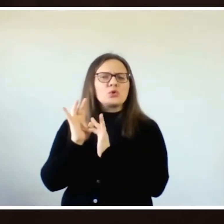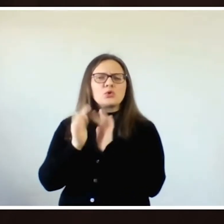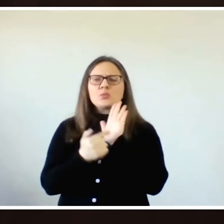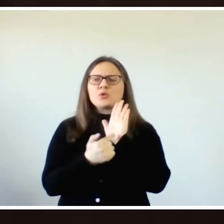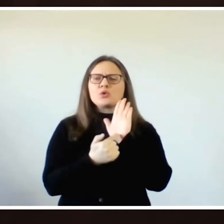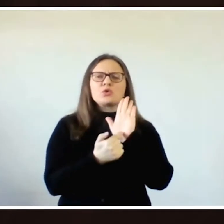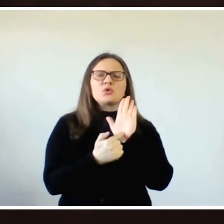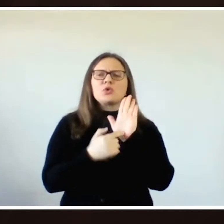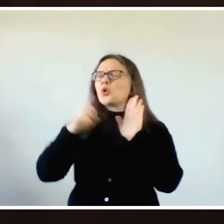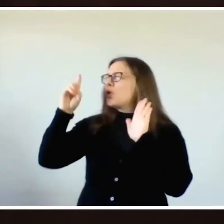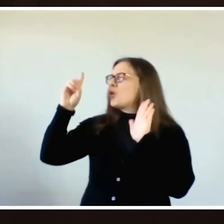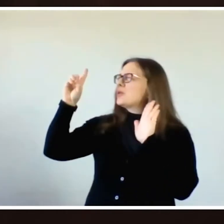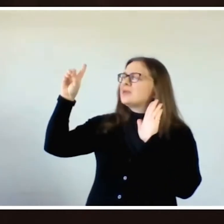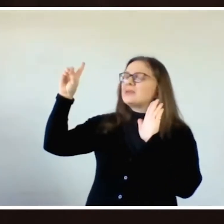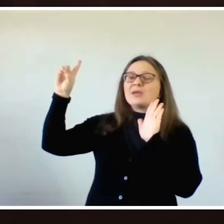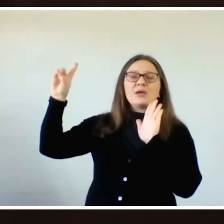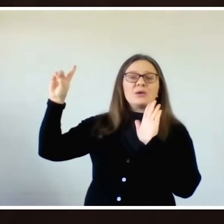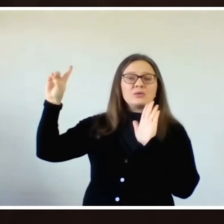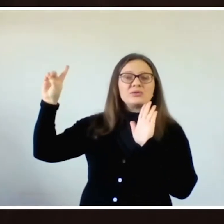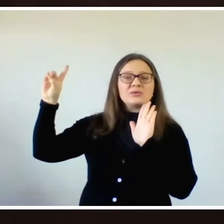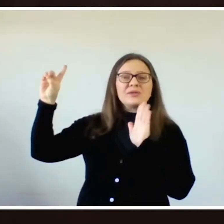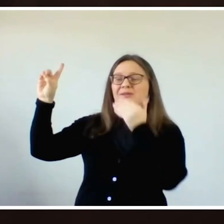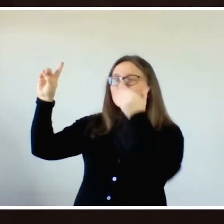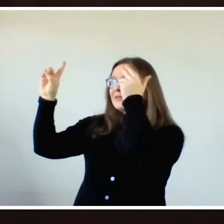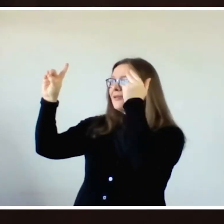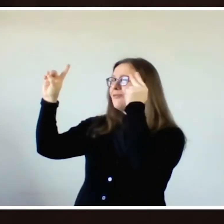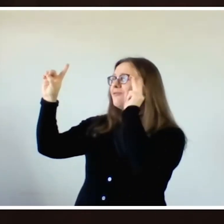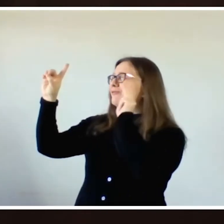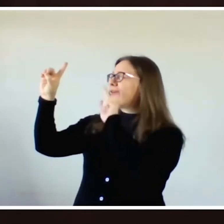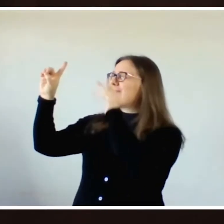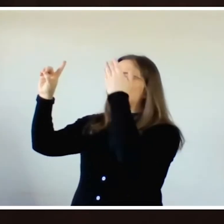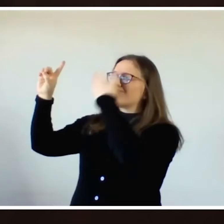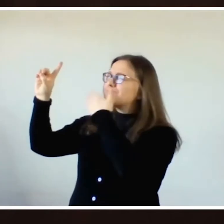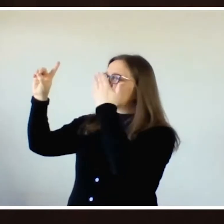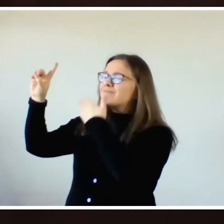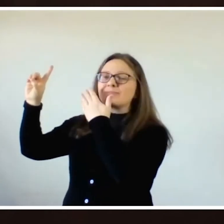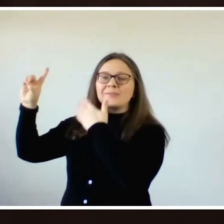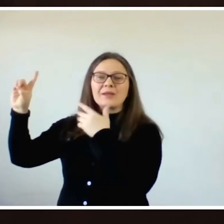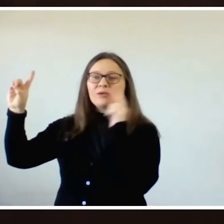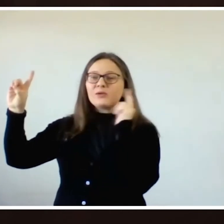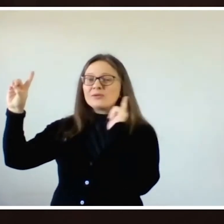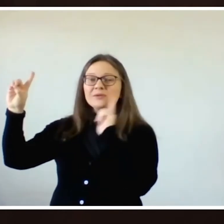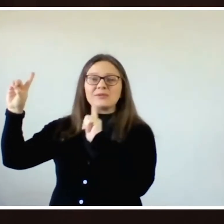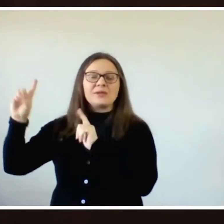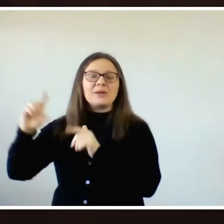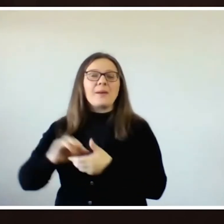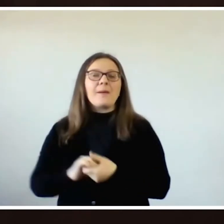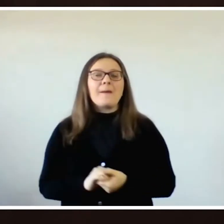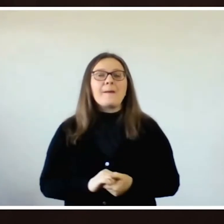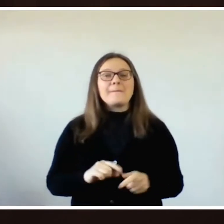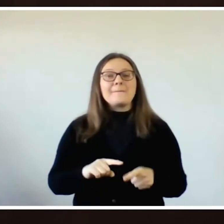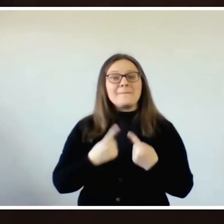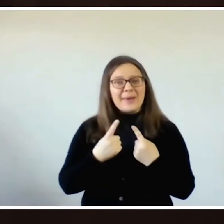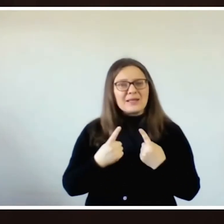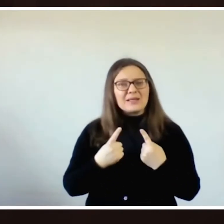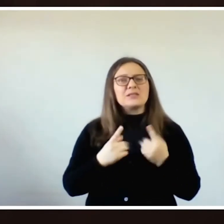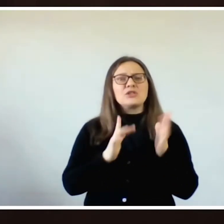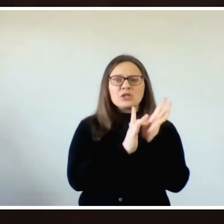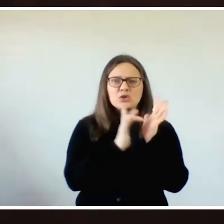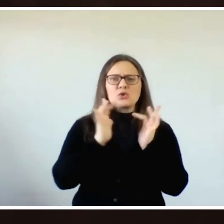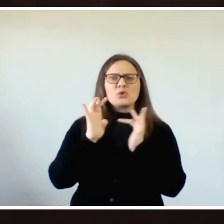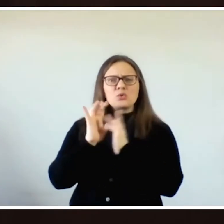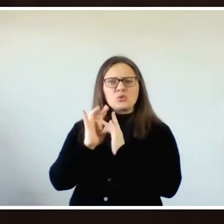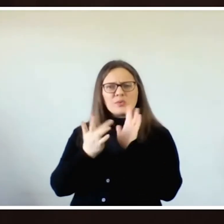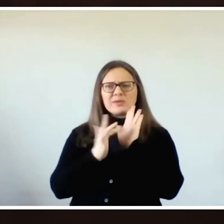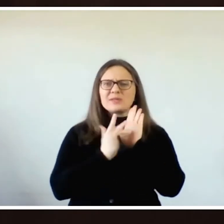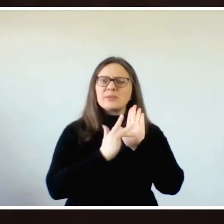também a criatura. Ele foi homem. Ele é criador, também é criatura. Pois nele foram criadas todas as